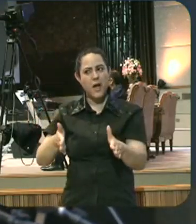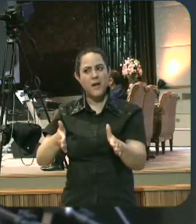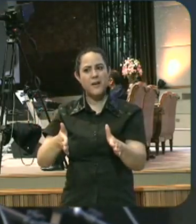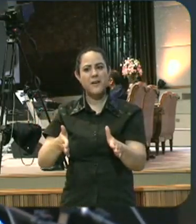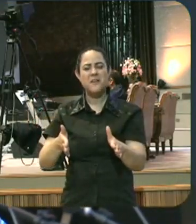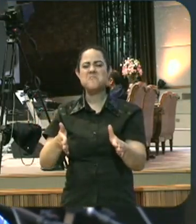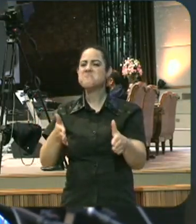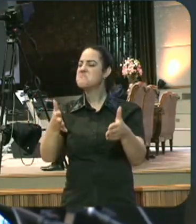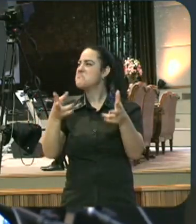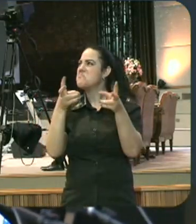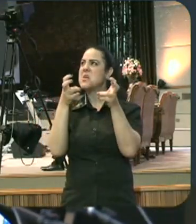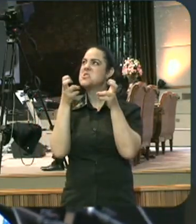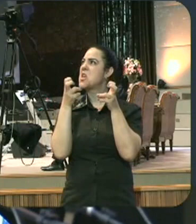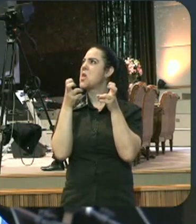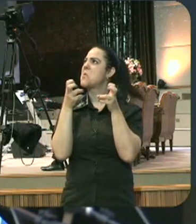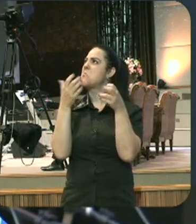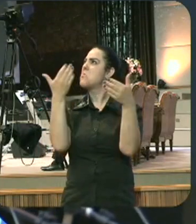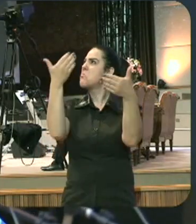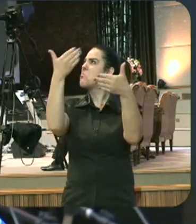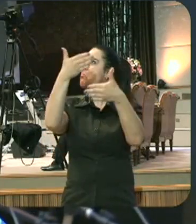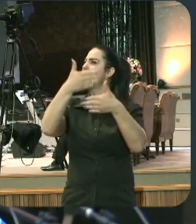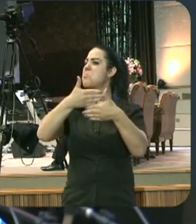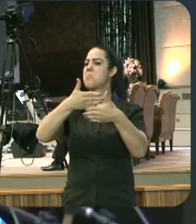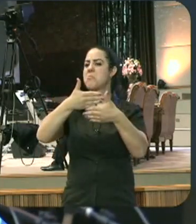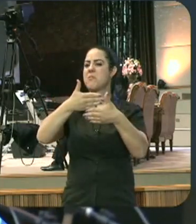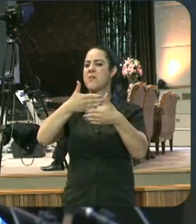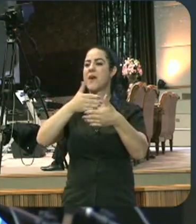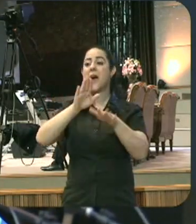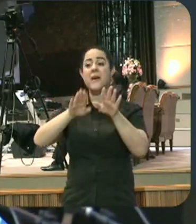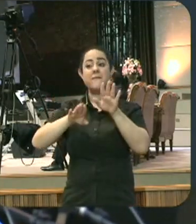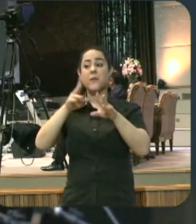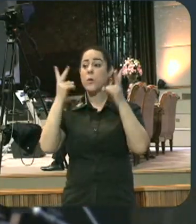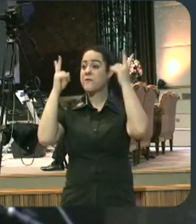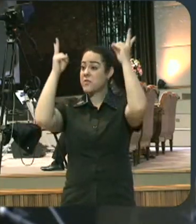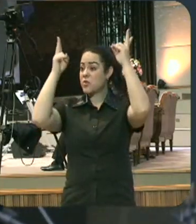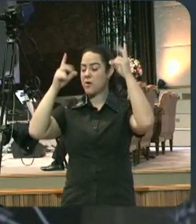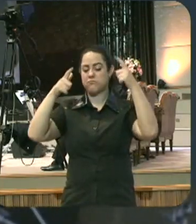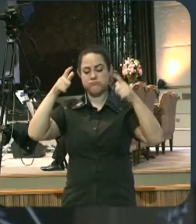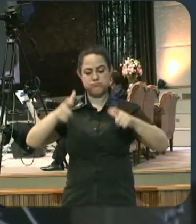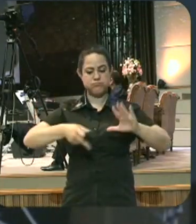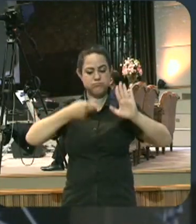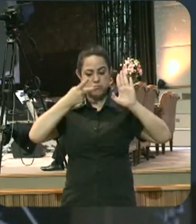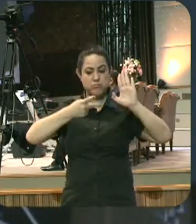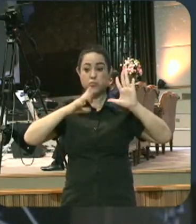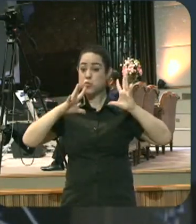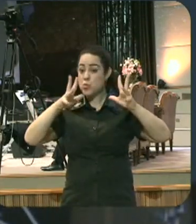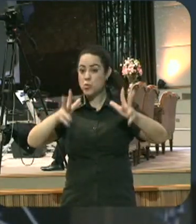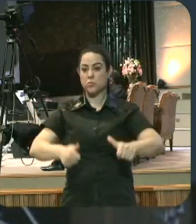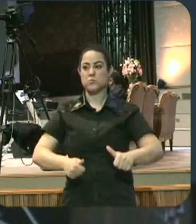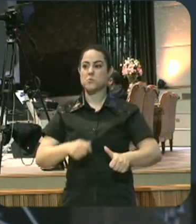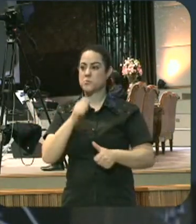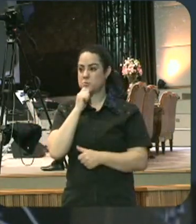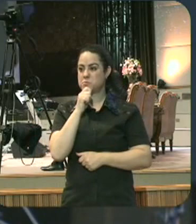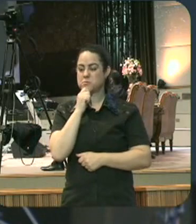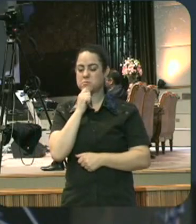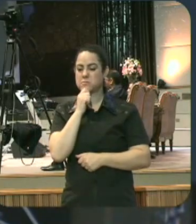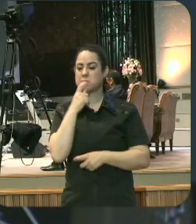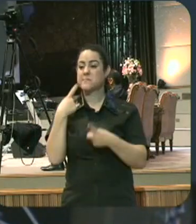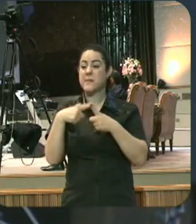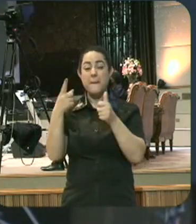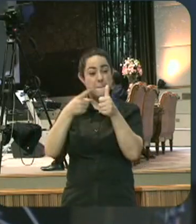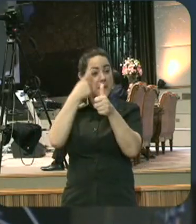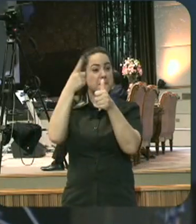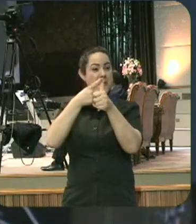de nós. Talvez não seja a vitória da terra prometida inteira, porque aquela era a